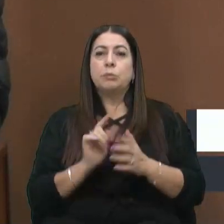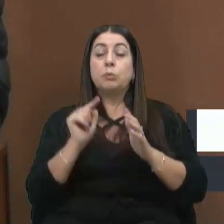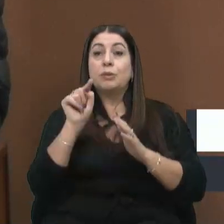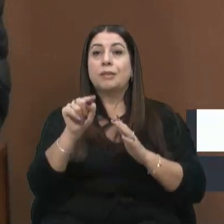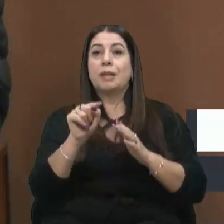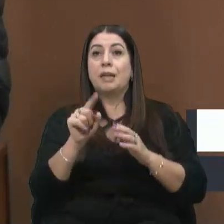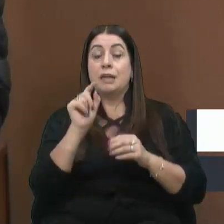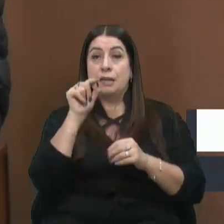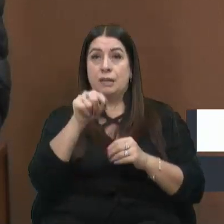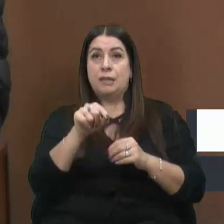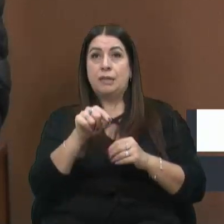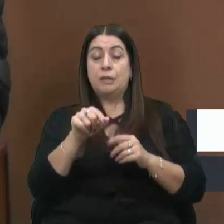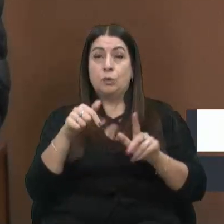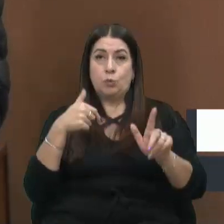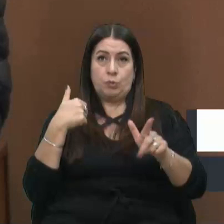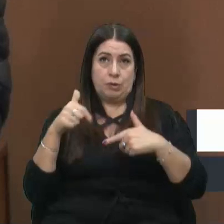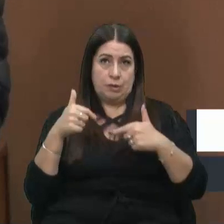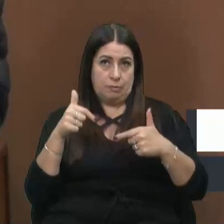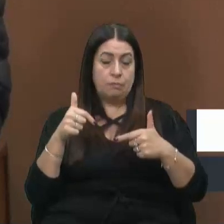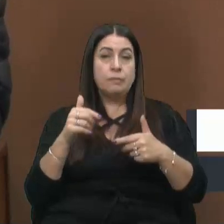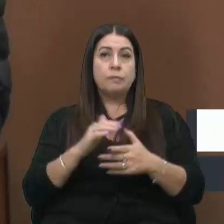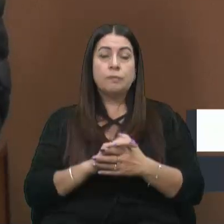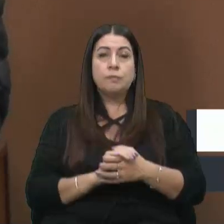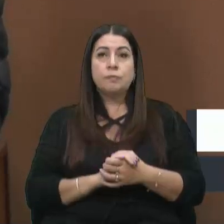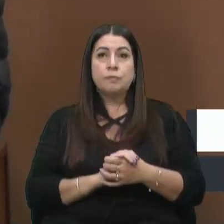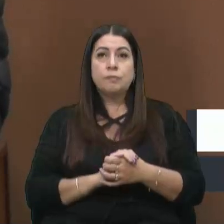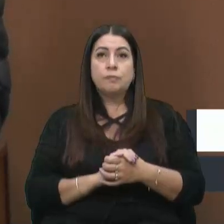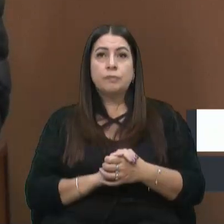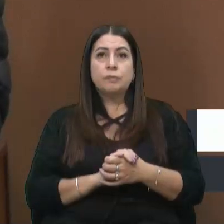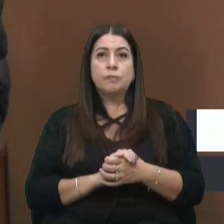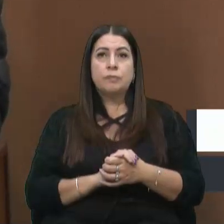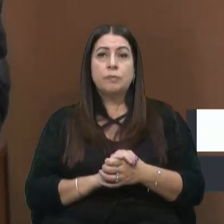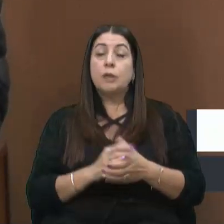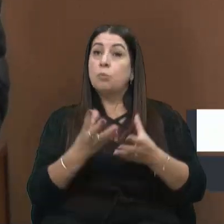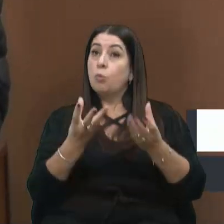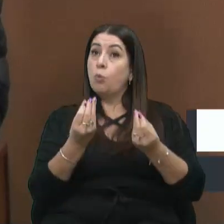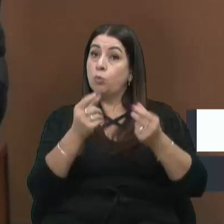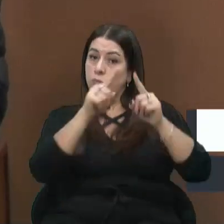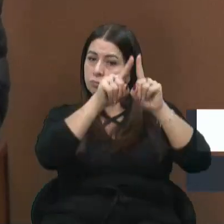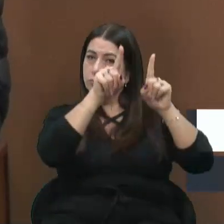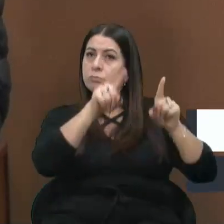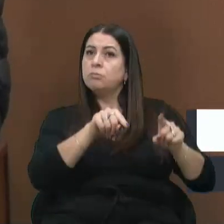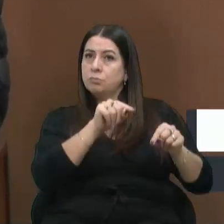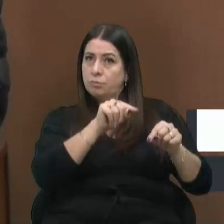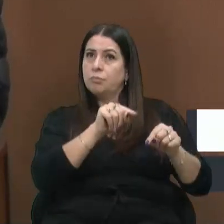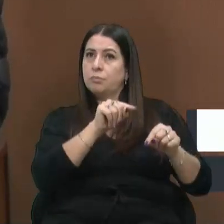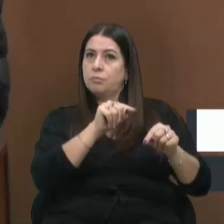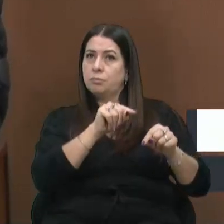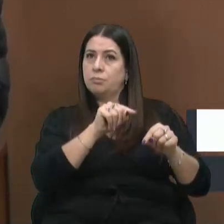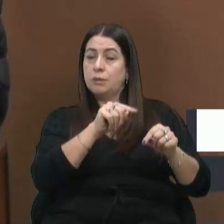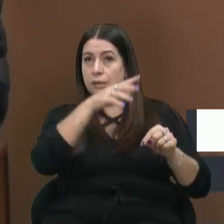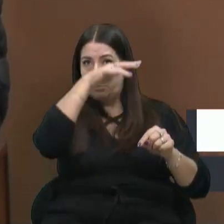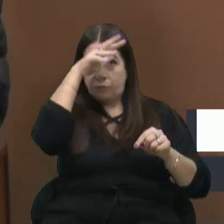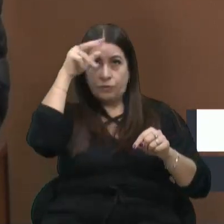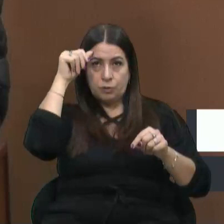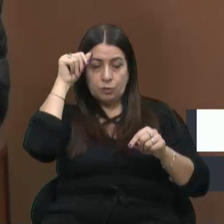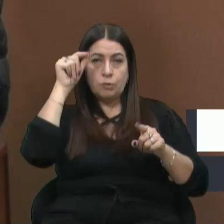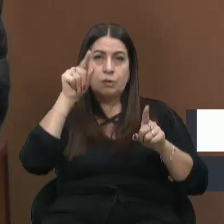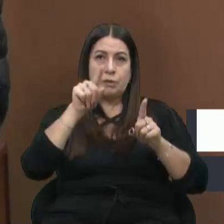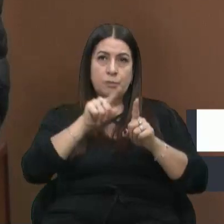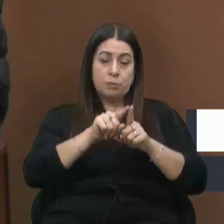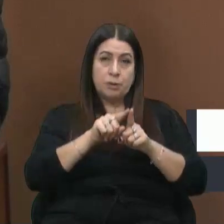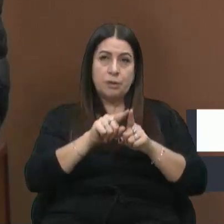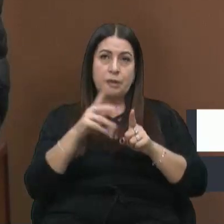aqui em cheque o trabalho que muitos servidores do poder público tanto